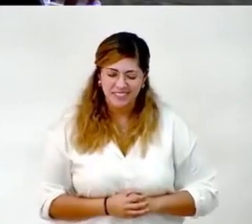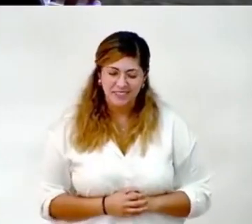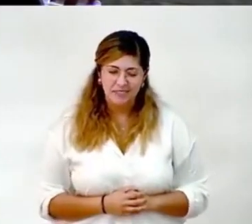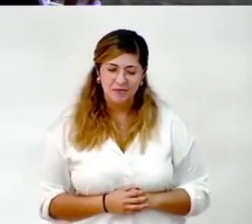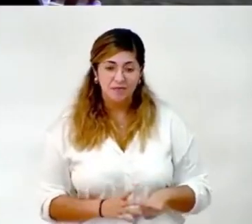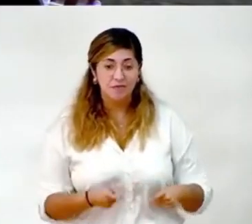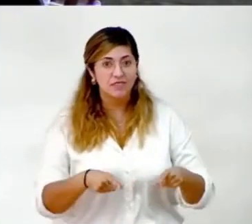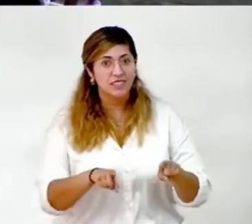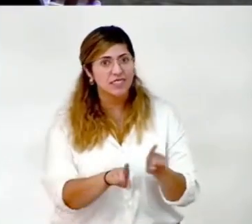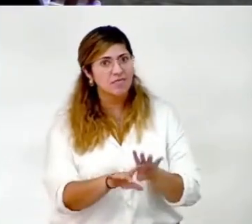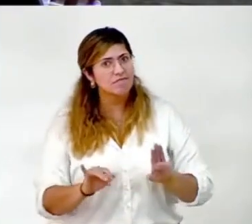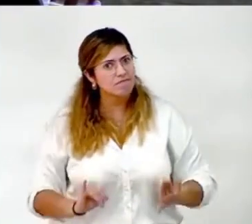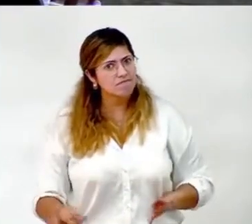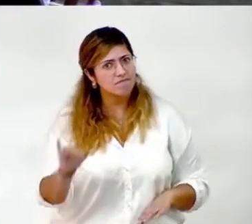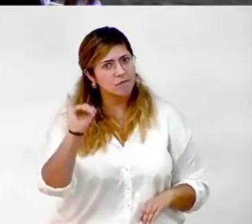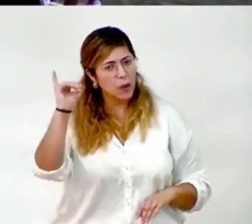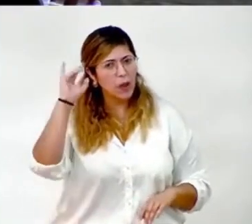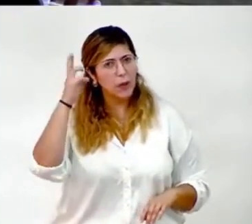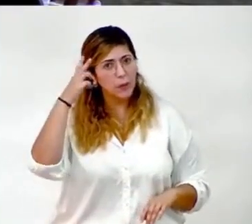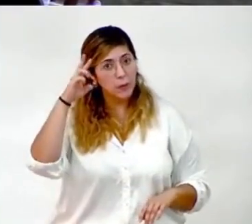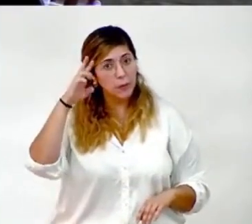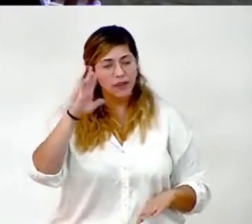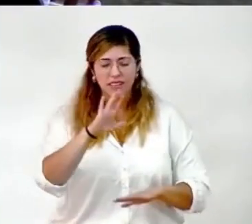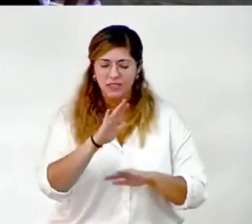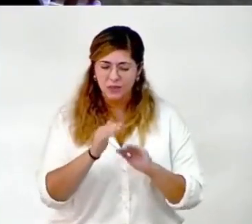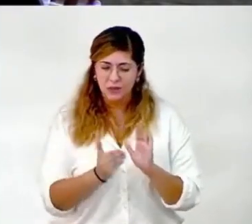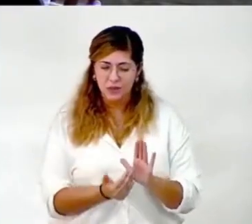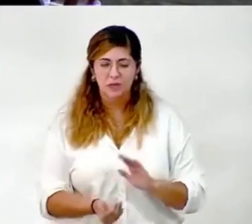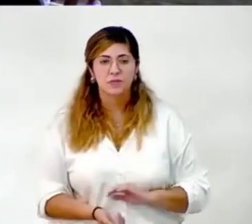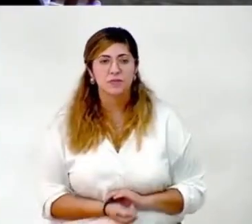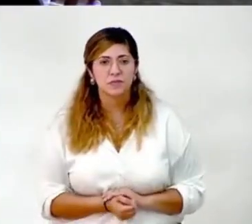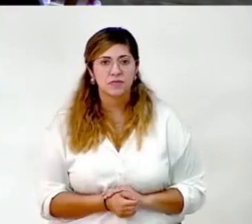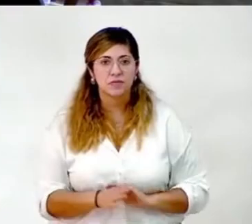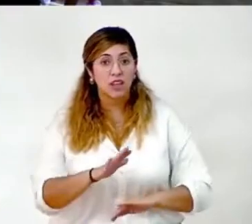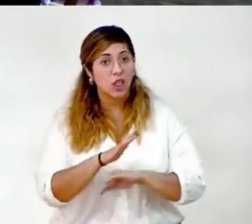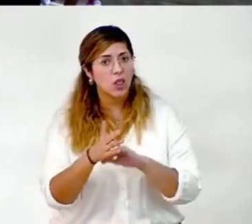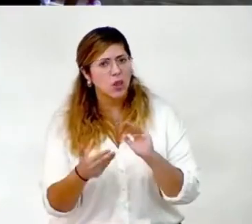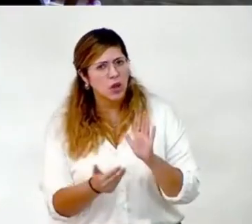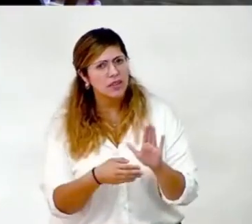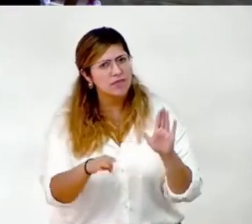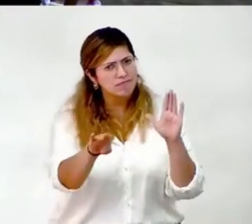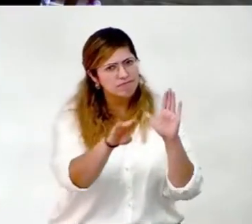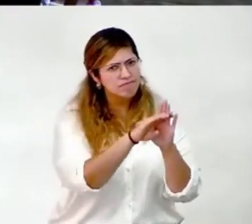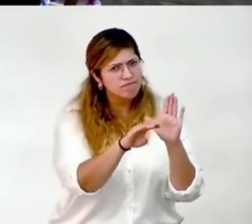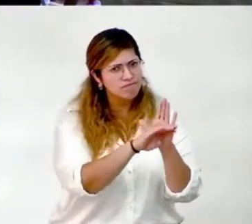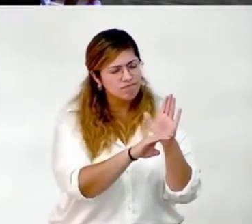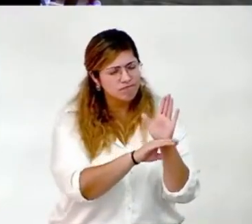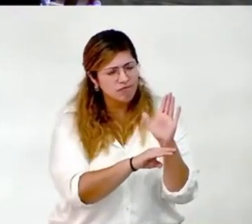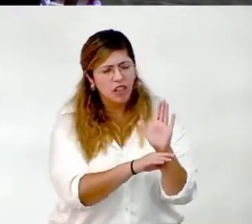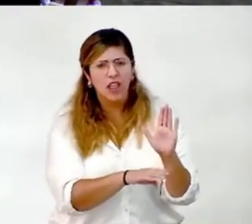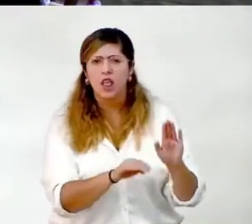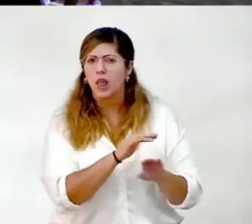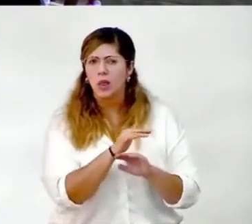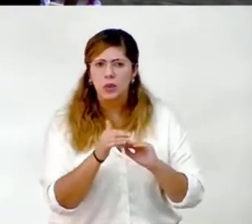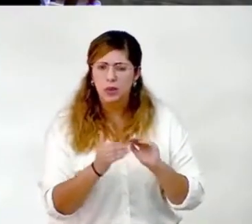E é importante sempre lembrar-se que todas essas características registradas